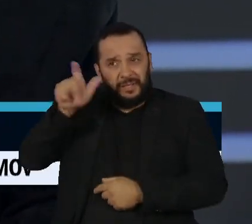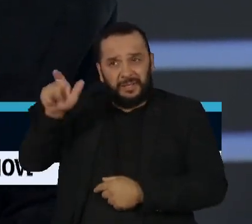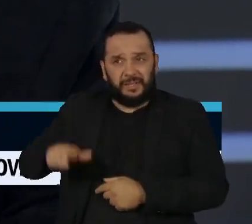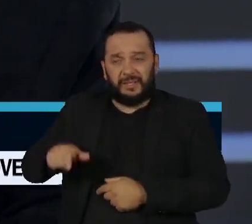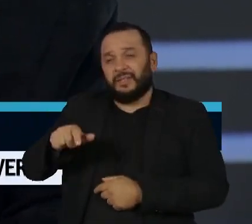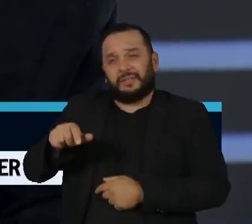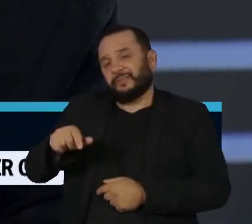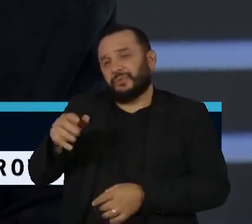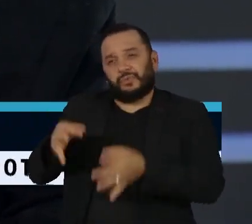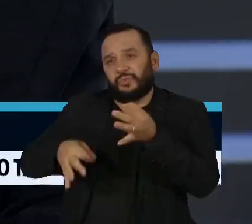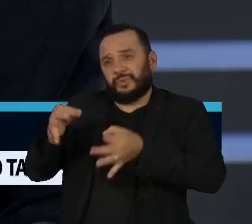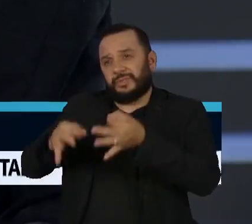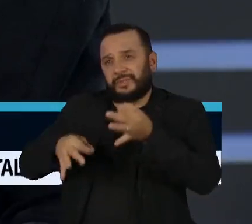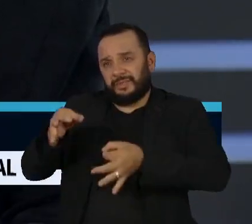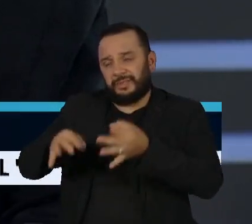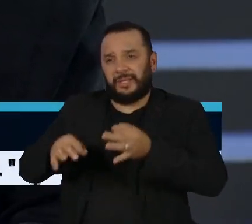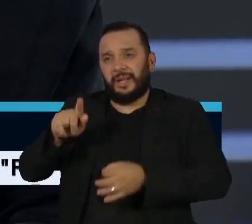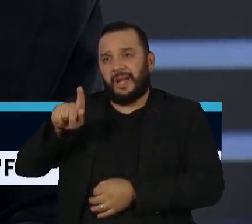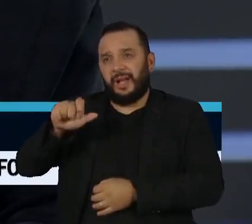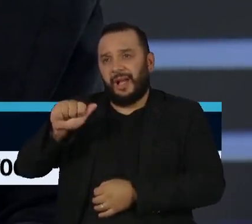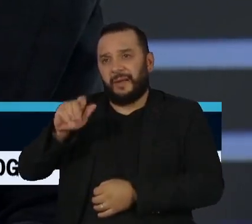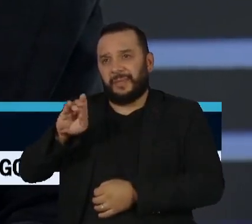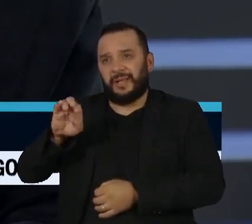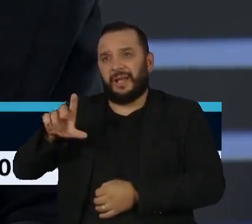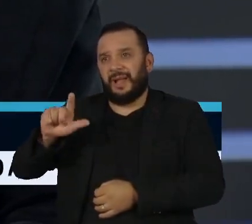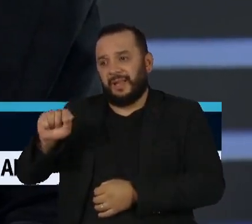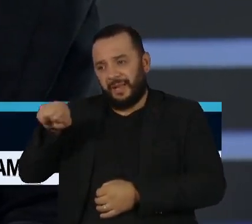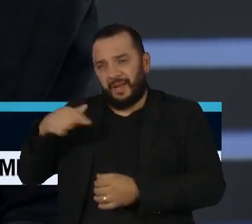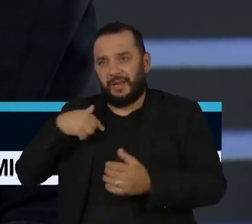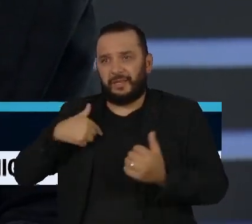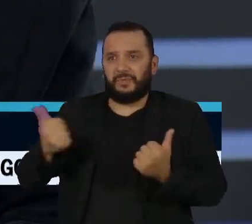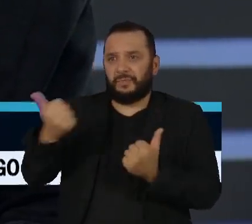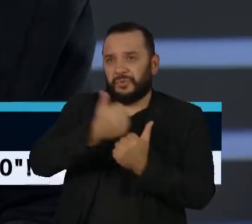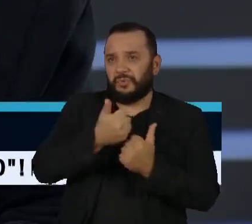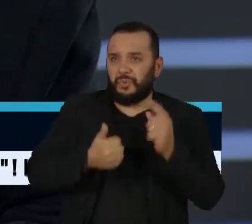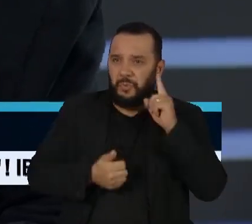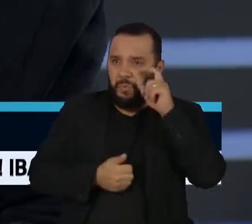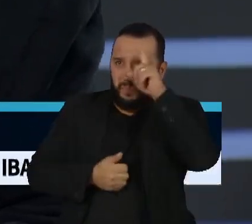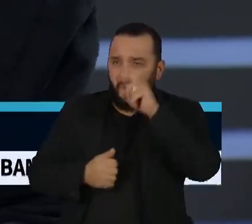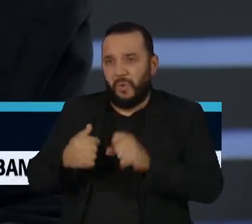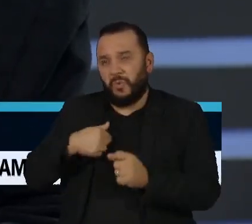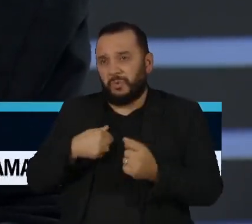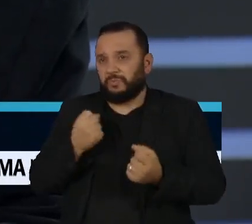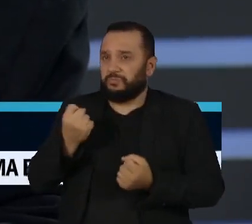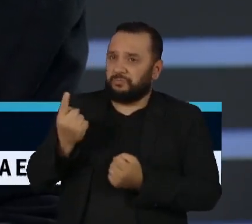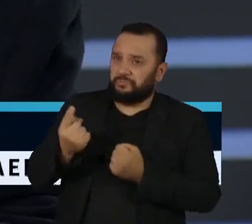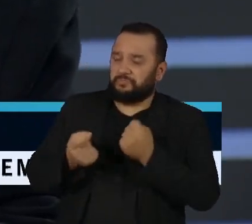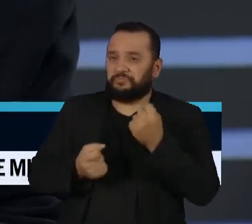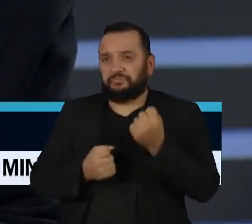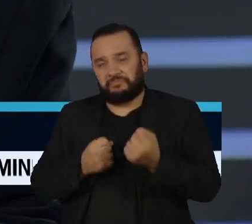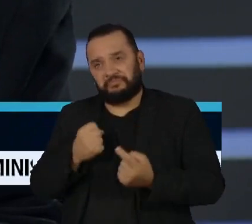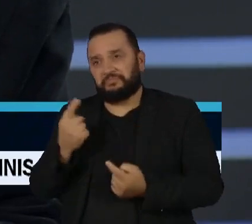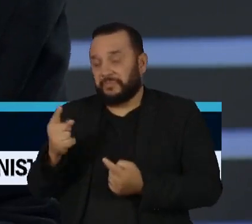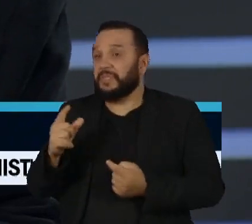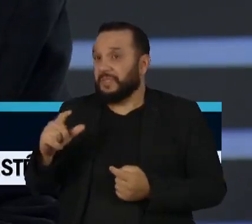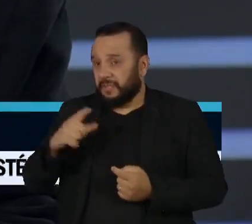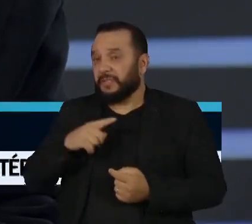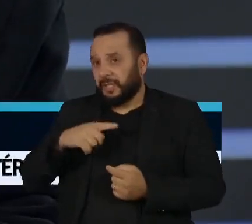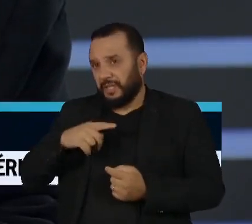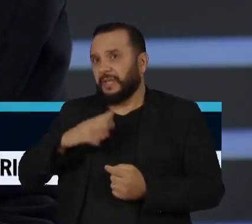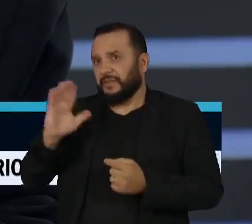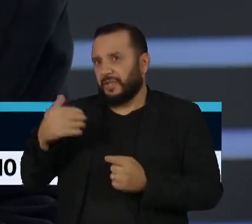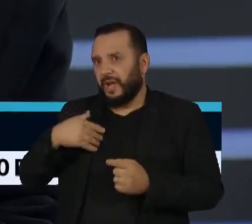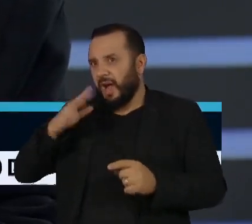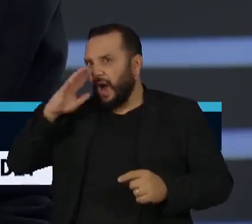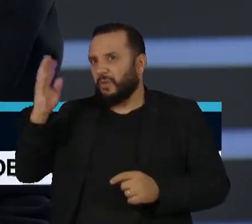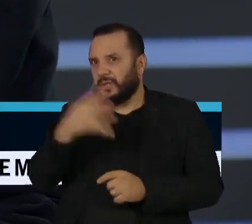18 ela substituiu o moro em alguns momentos e inclusive teve ligada a uma das condenações diretamente do